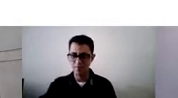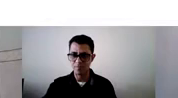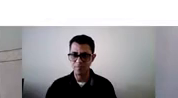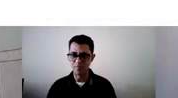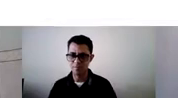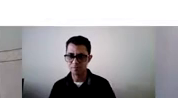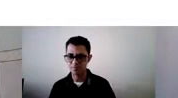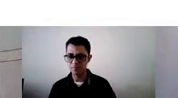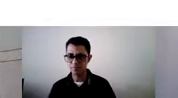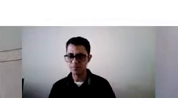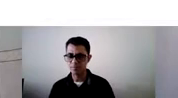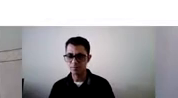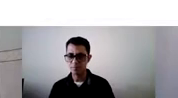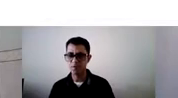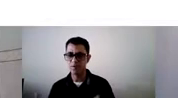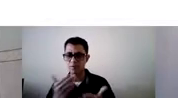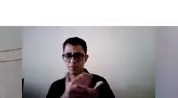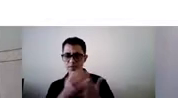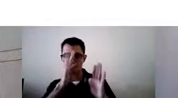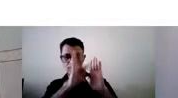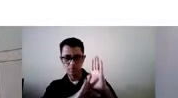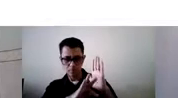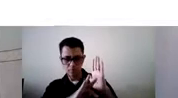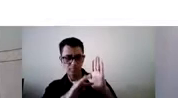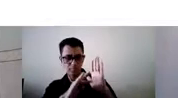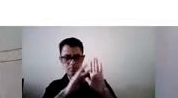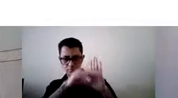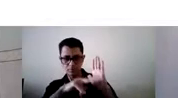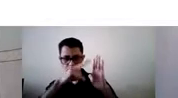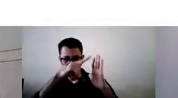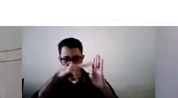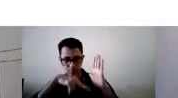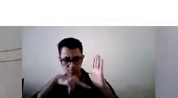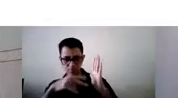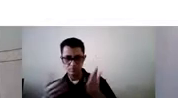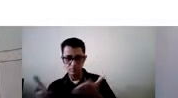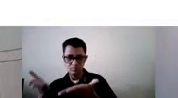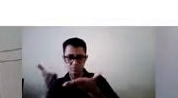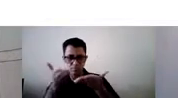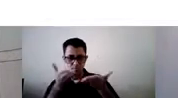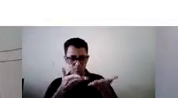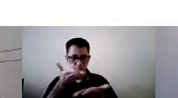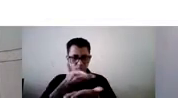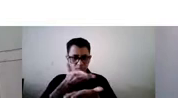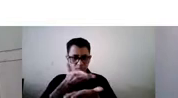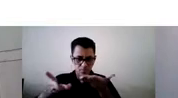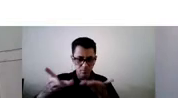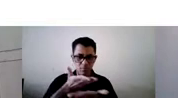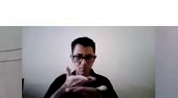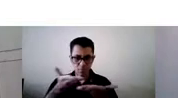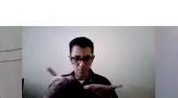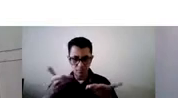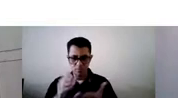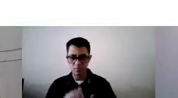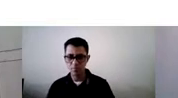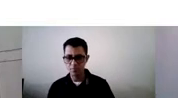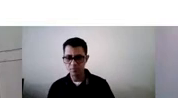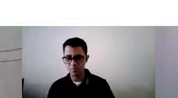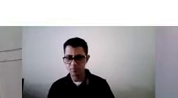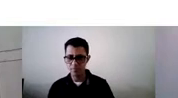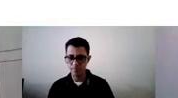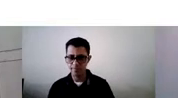Ótimo. Então, vou começar a leitura desse texto. E seja um delay para todos nós.